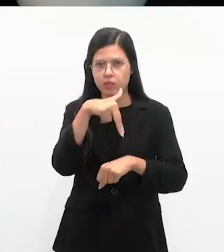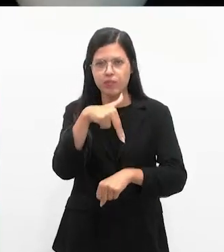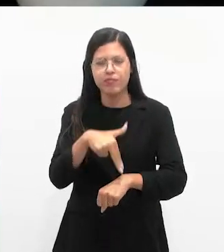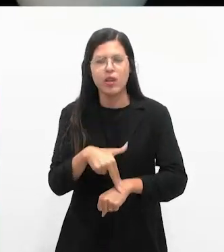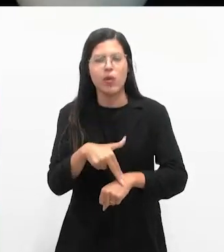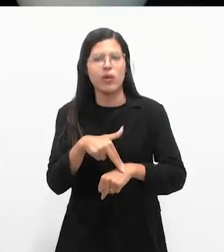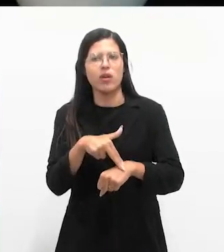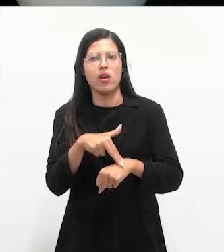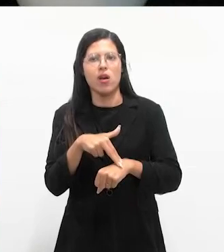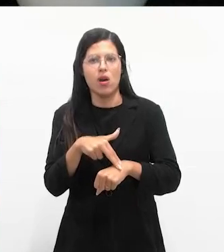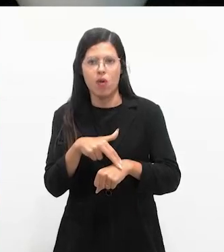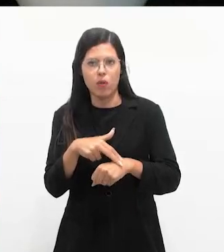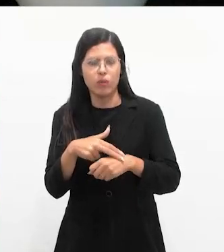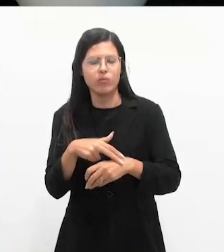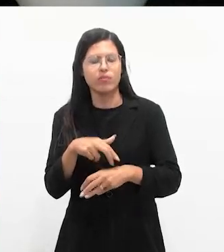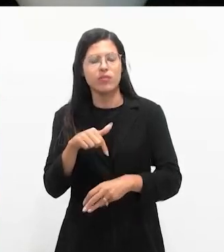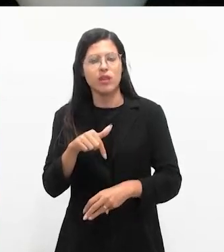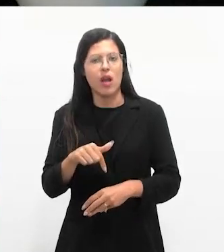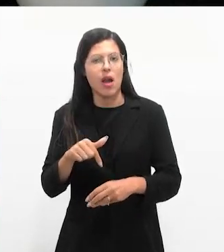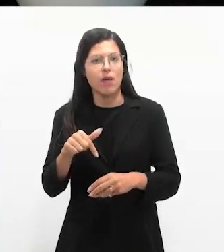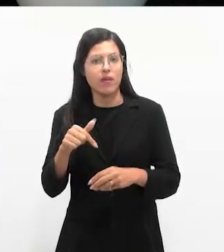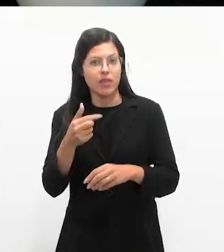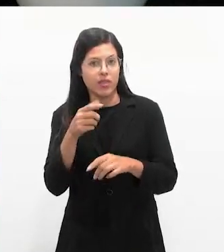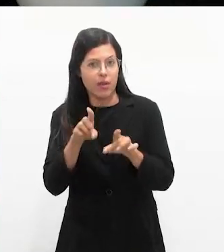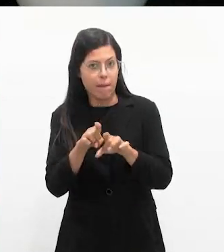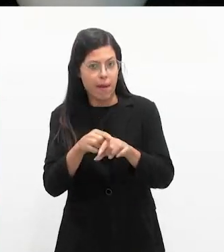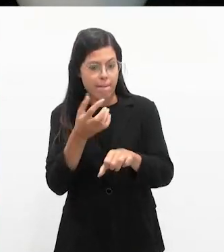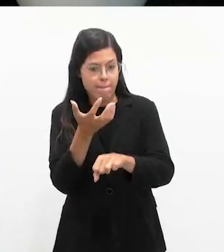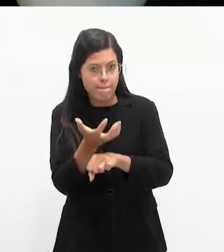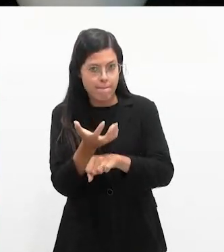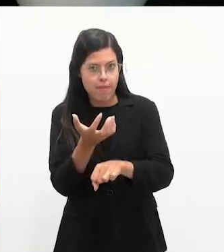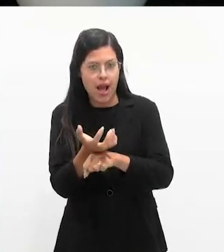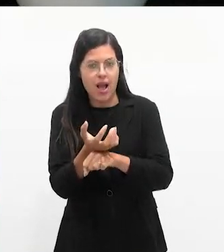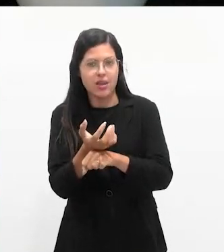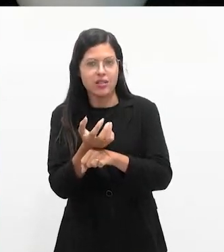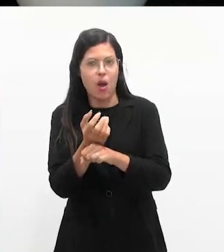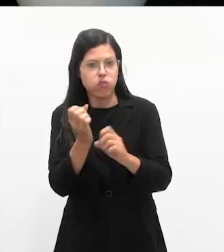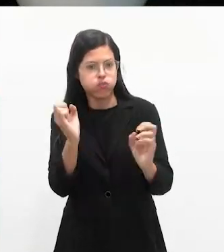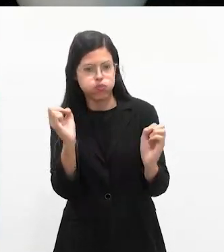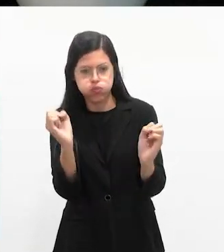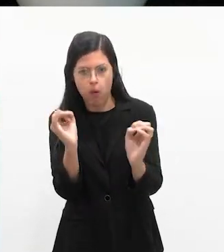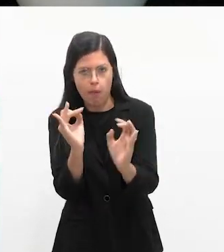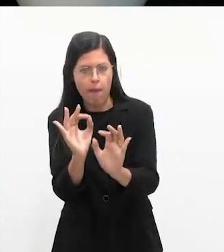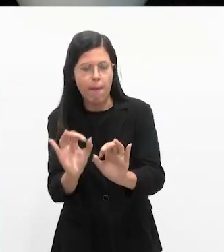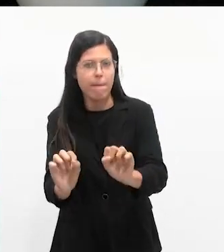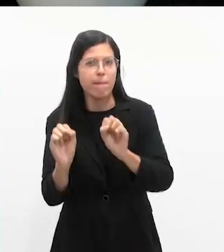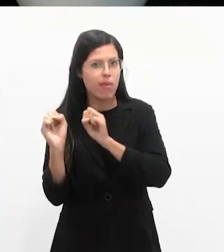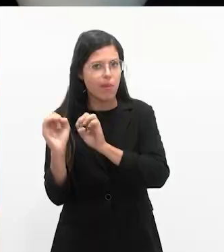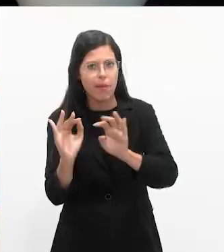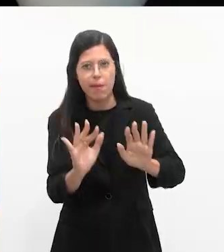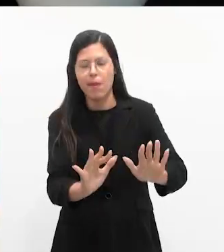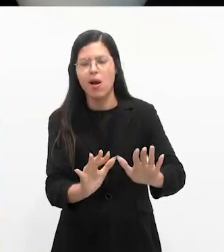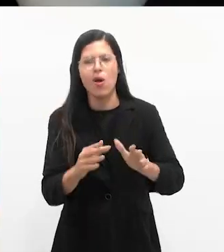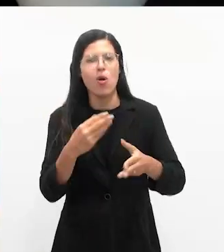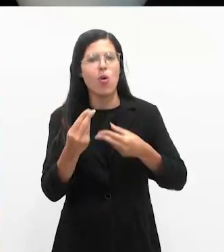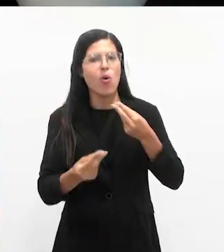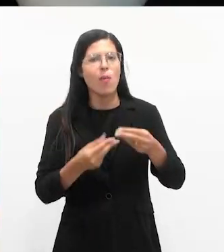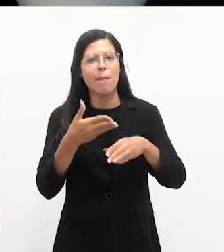despedindo, você vê aquela praça lotada o tempo todo. Como é fazer parte dessa religião?